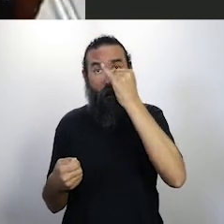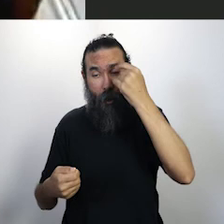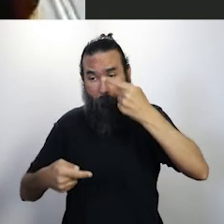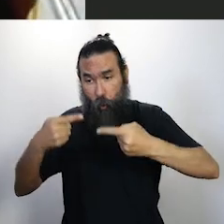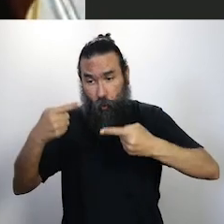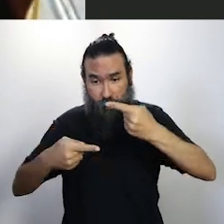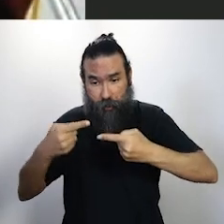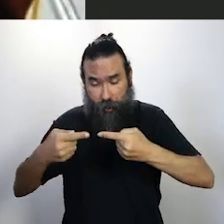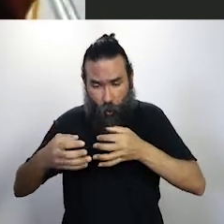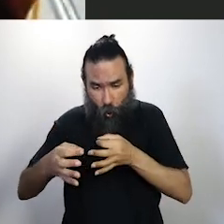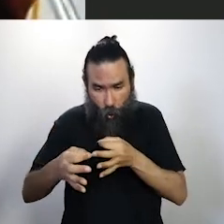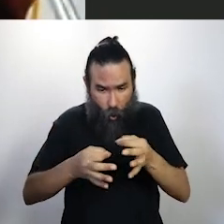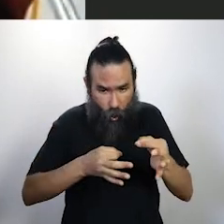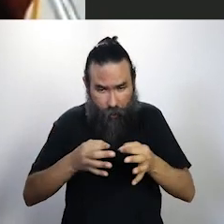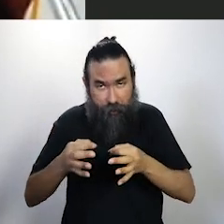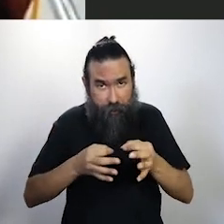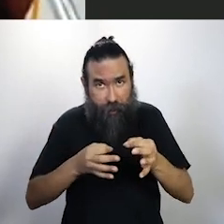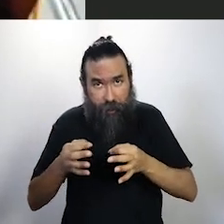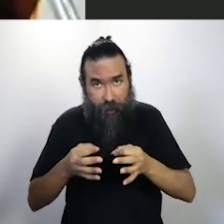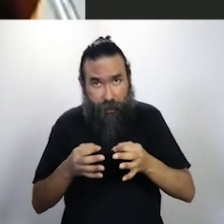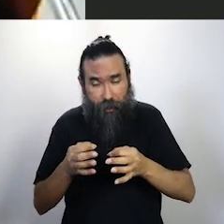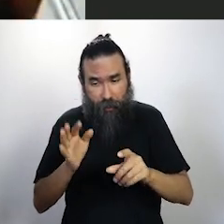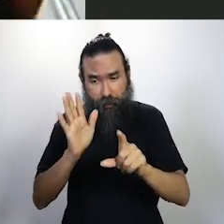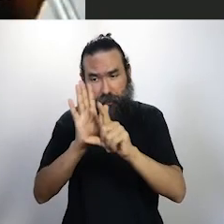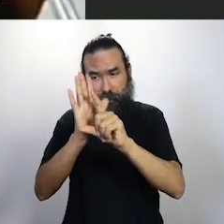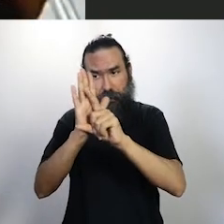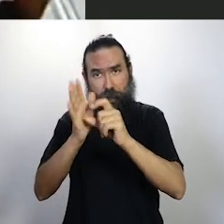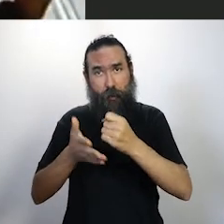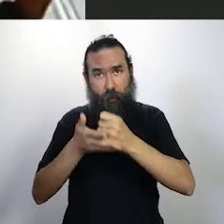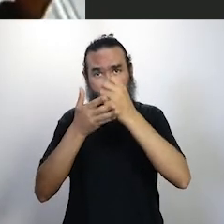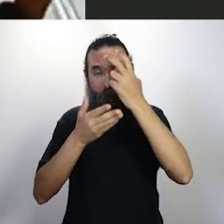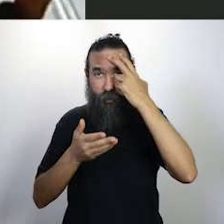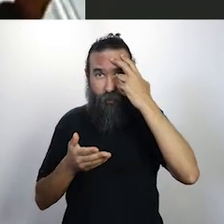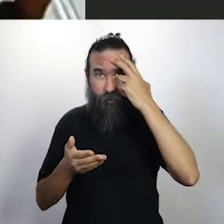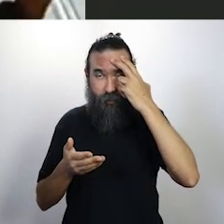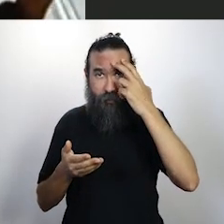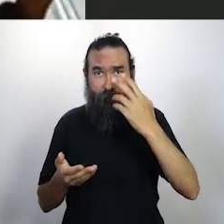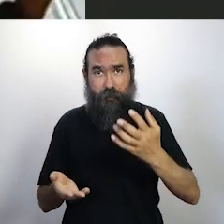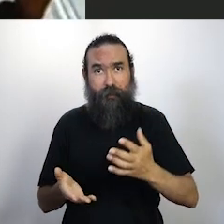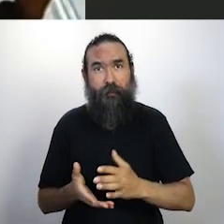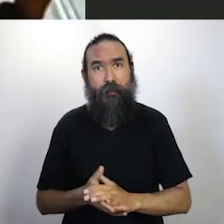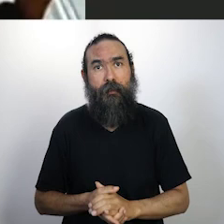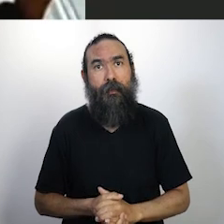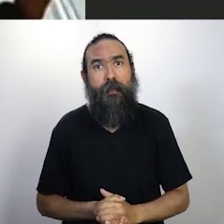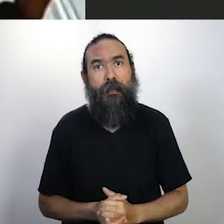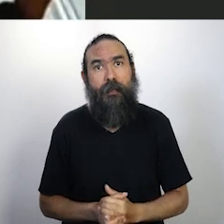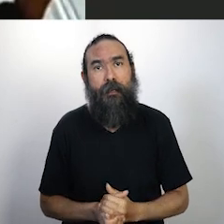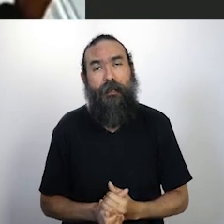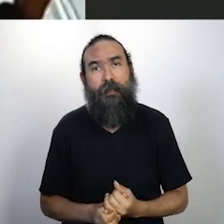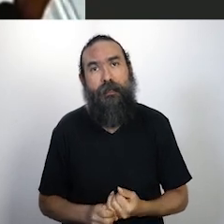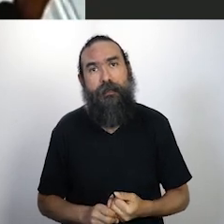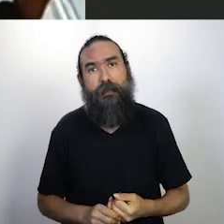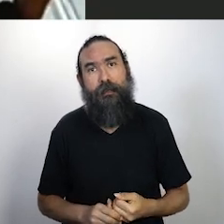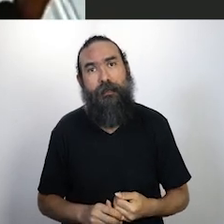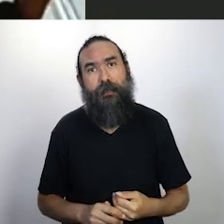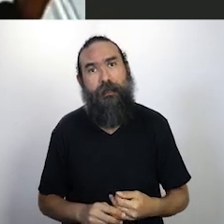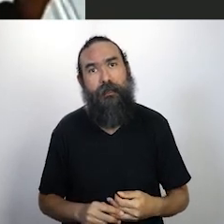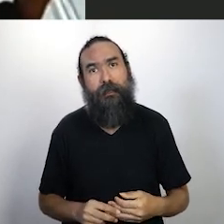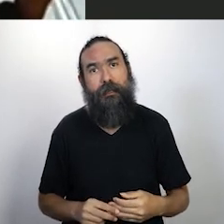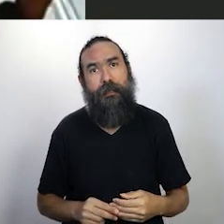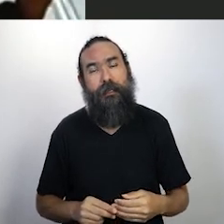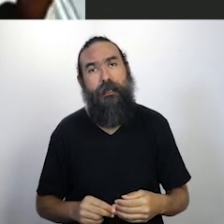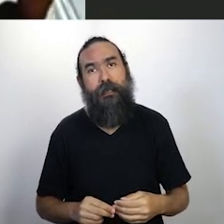para que a gente não tenha também só uma oficialidade chapa branca e os